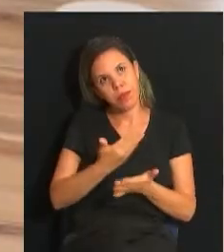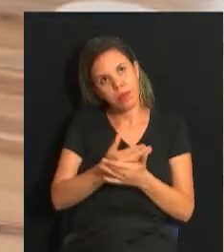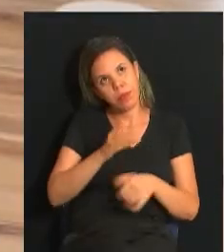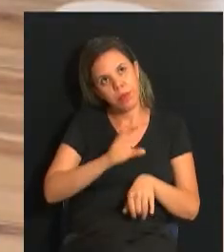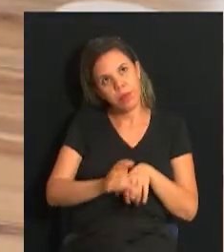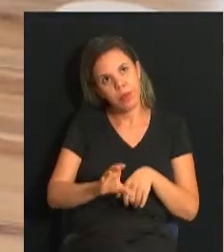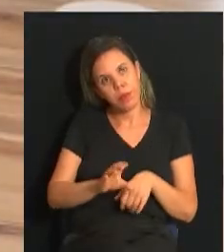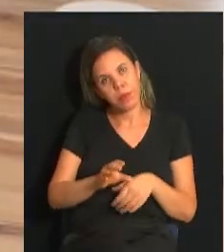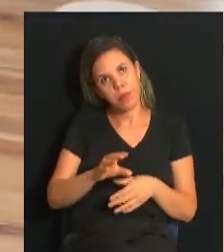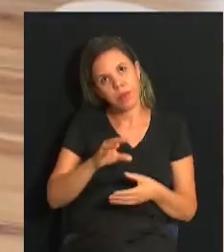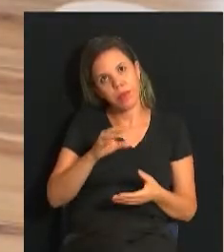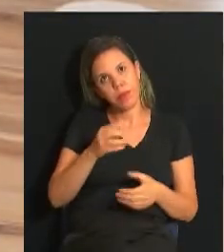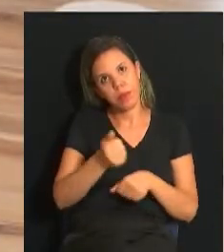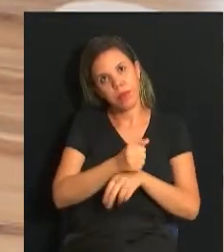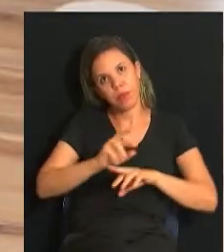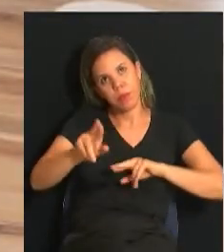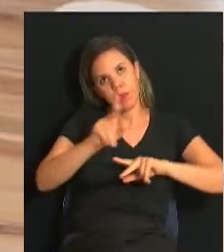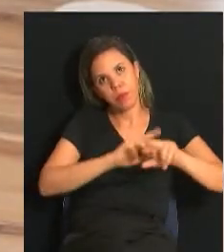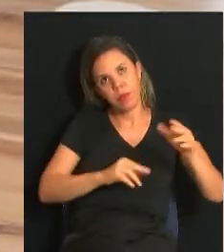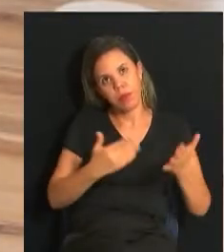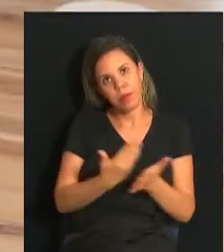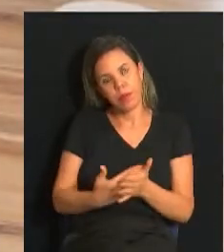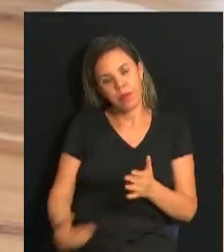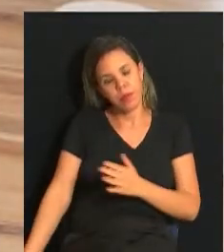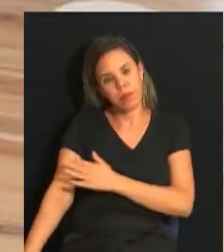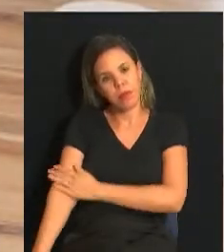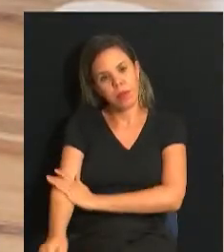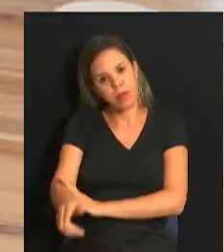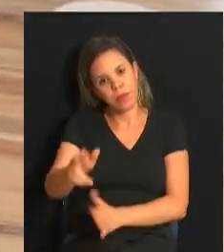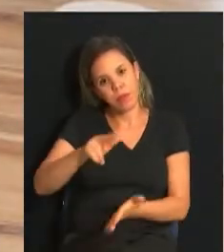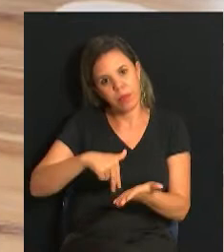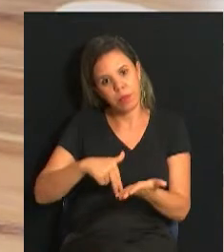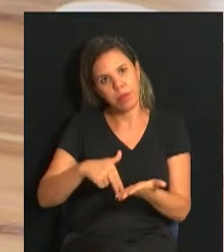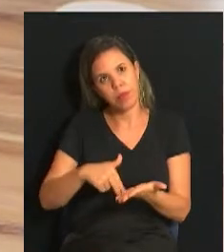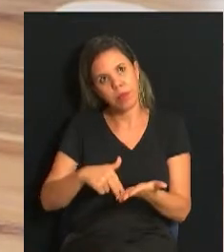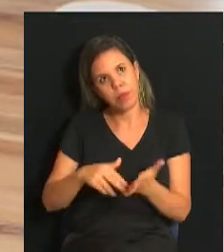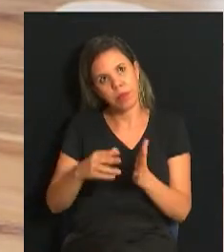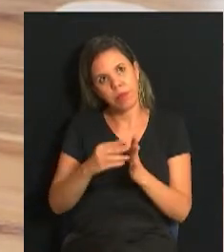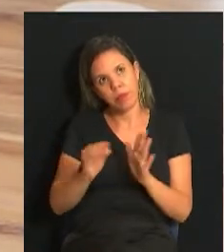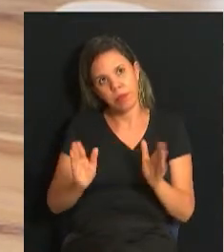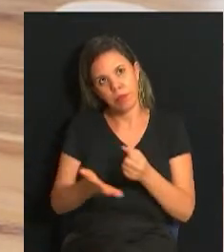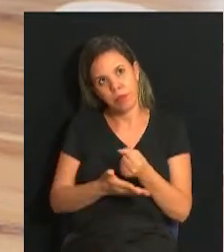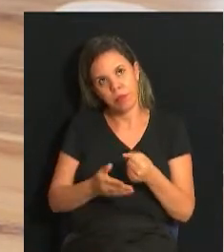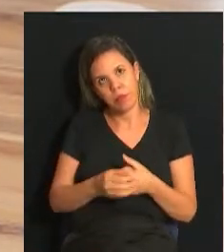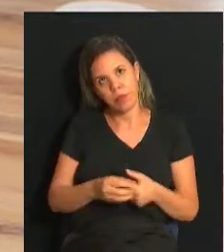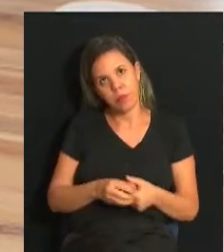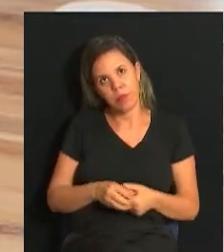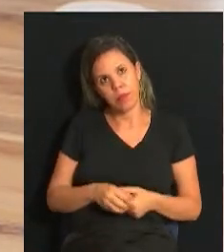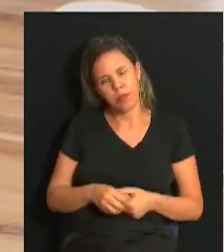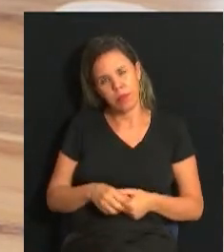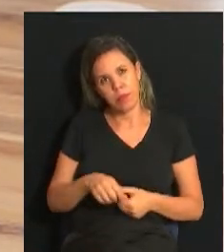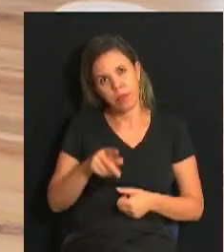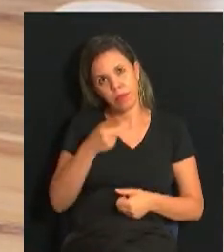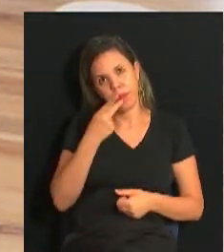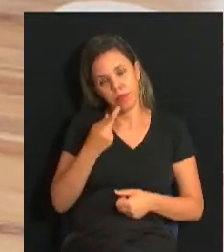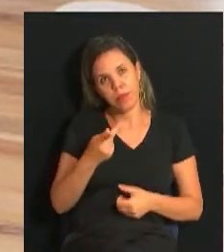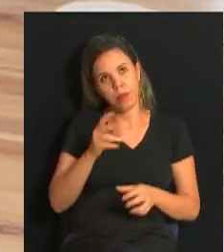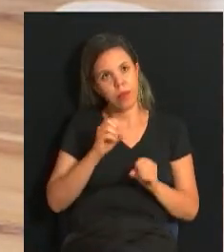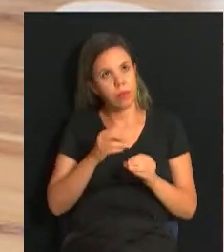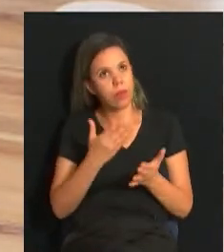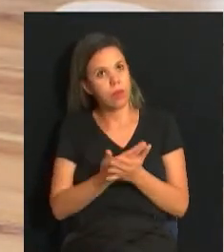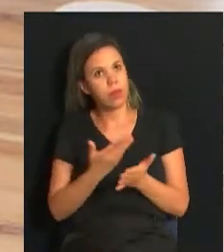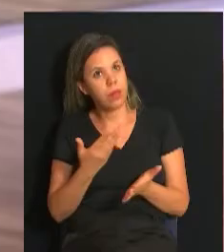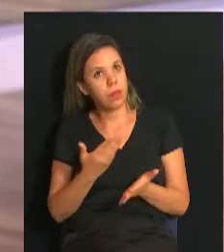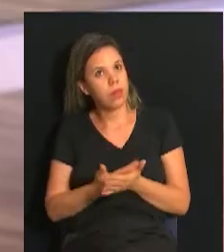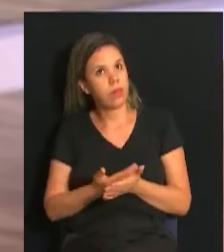não existe assim uma aula de dança genérica geralmente não você como você disse na aula de